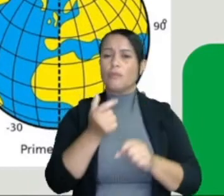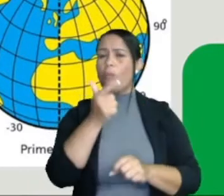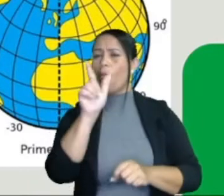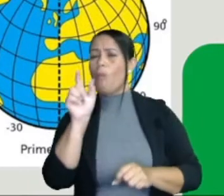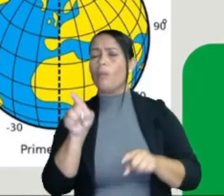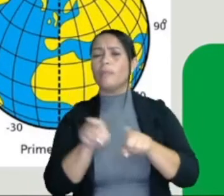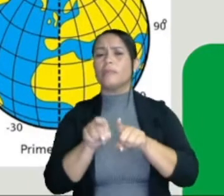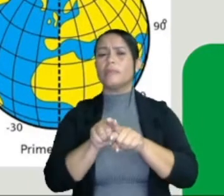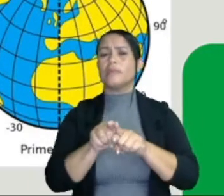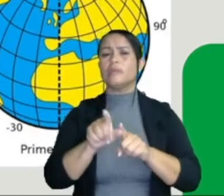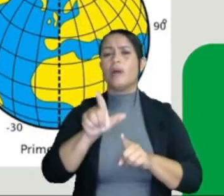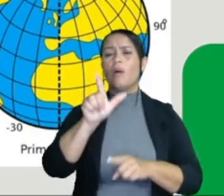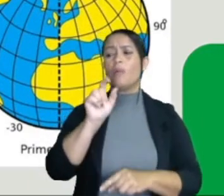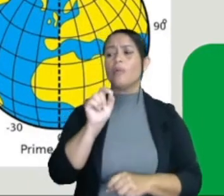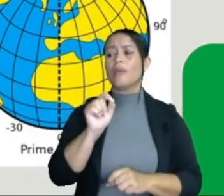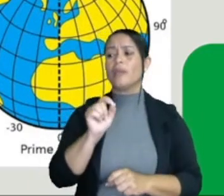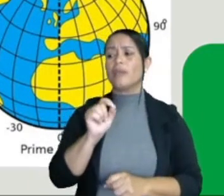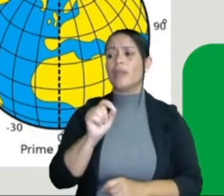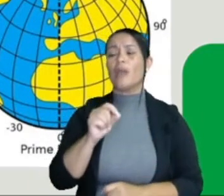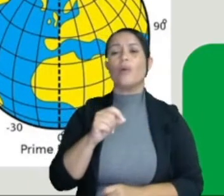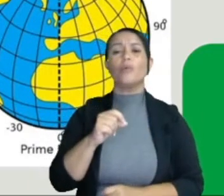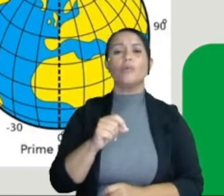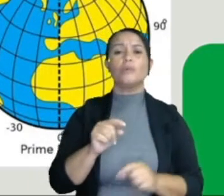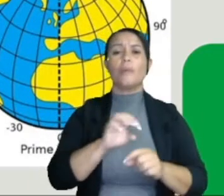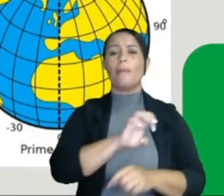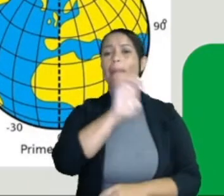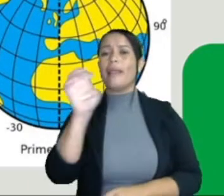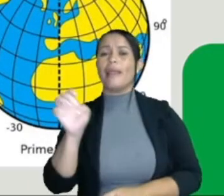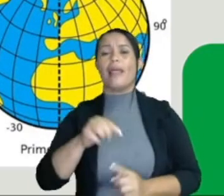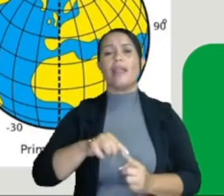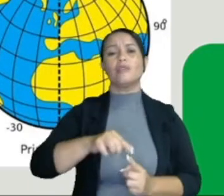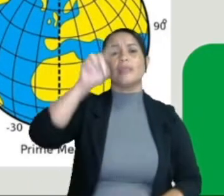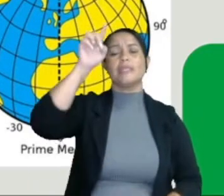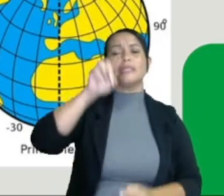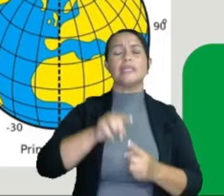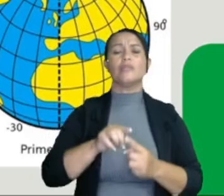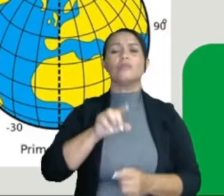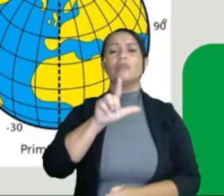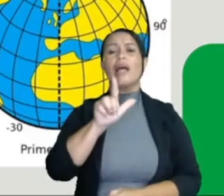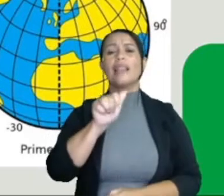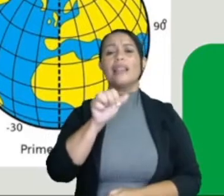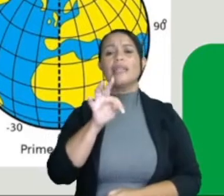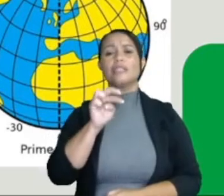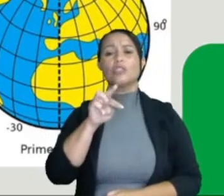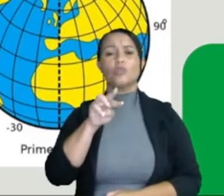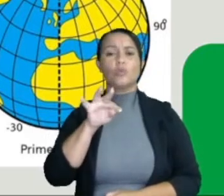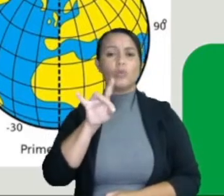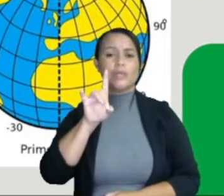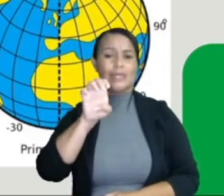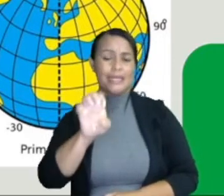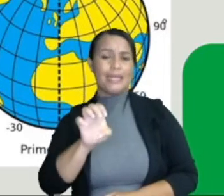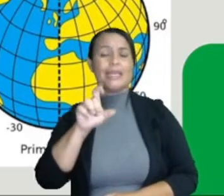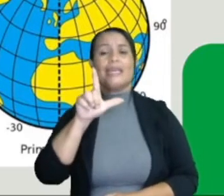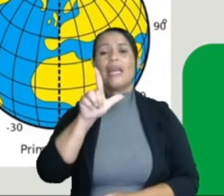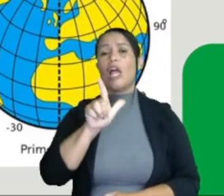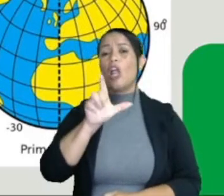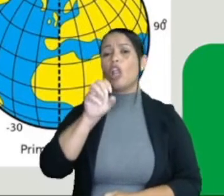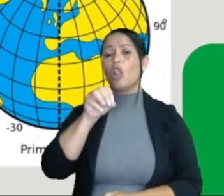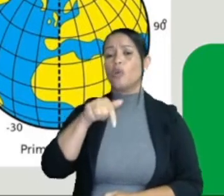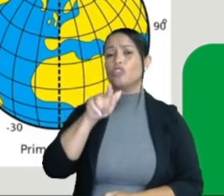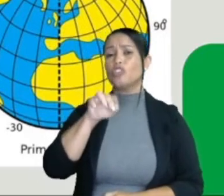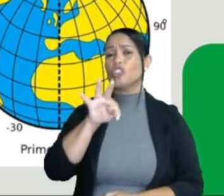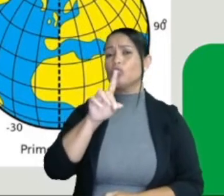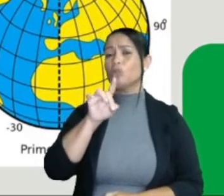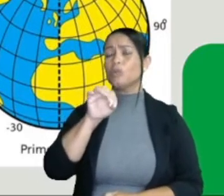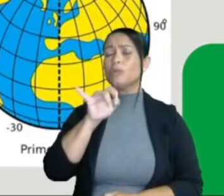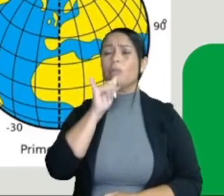questão relacionada a esses paralelos e meridianos, que são a latitude e a longitude. Constantemente a gente vai escutar falar, né? Determinado